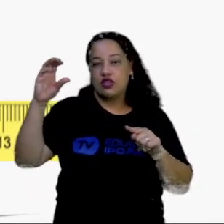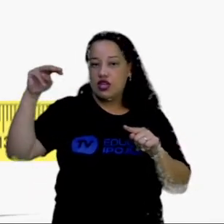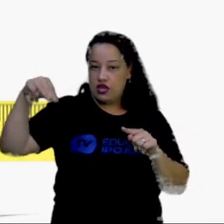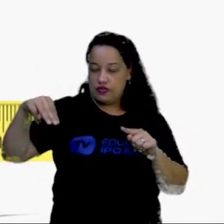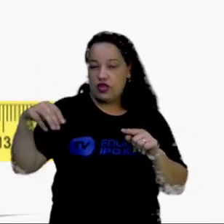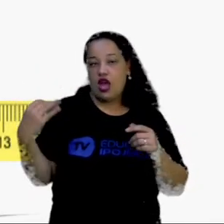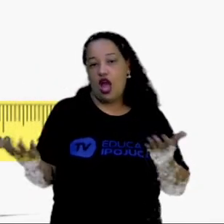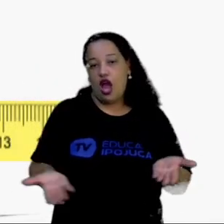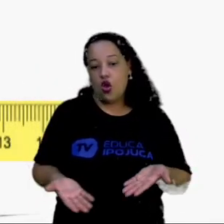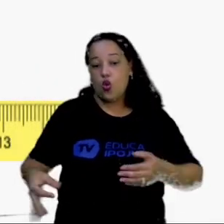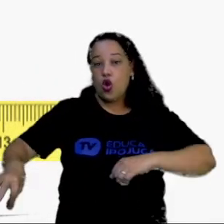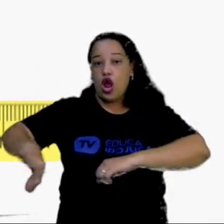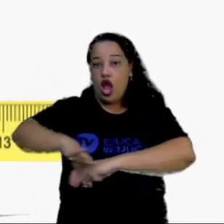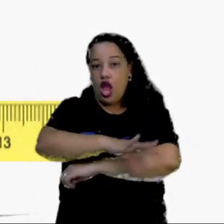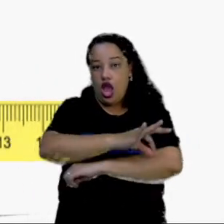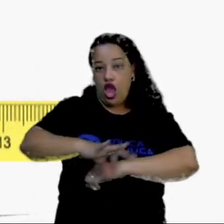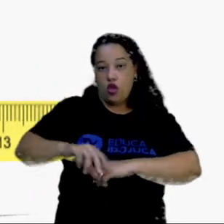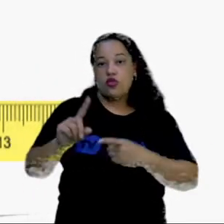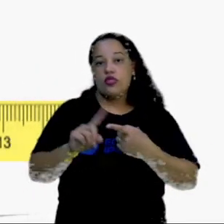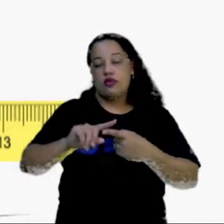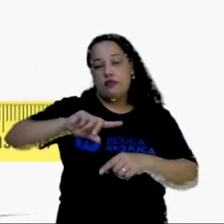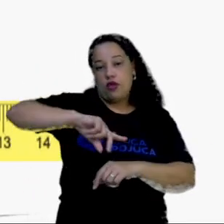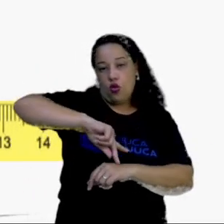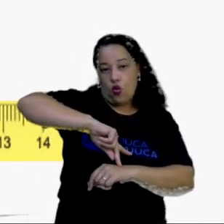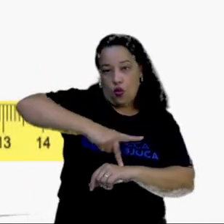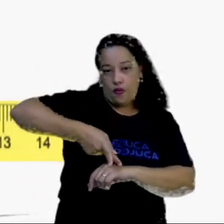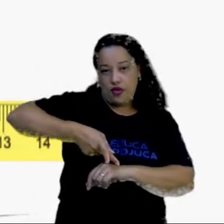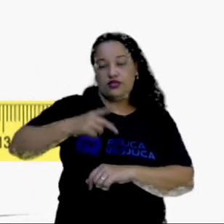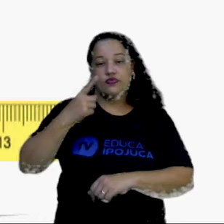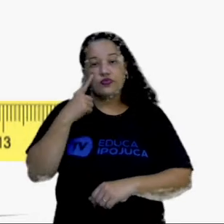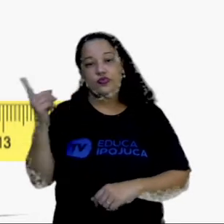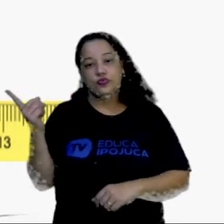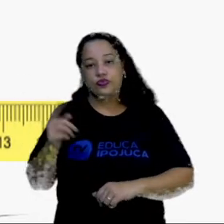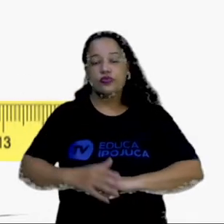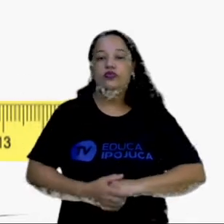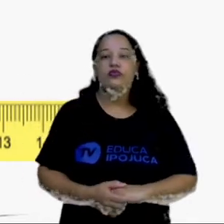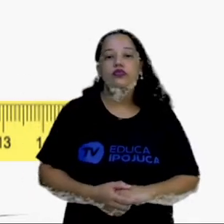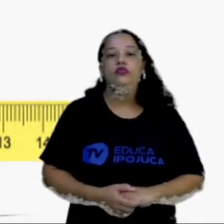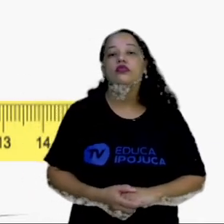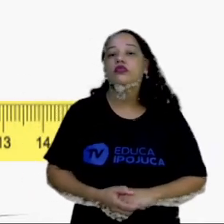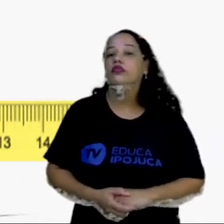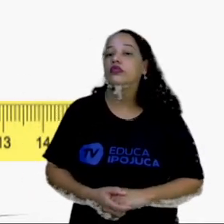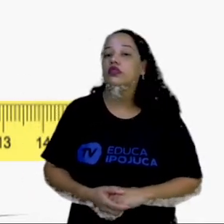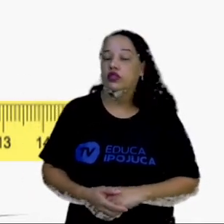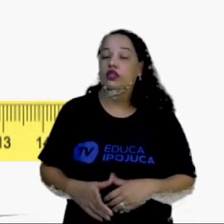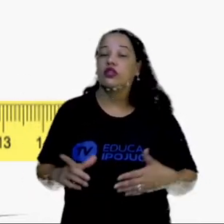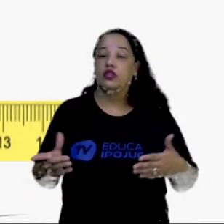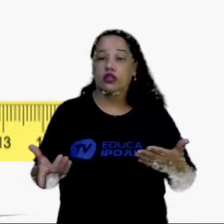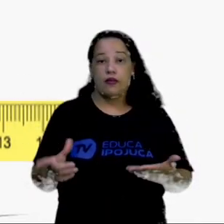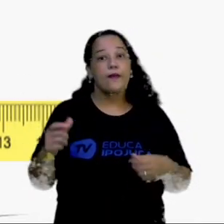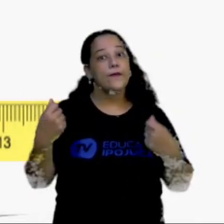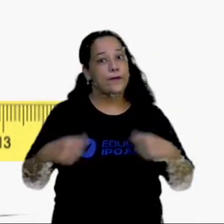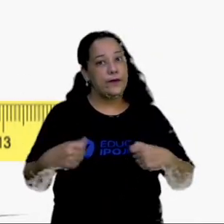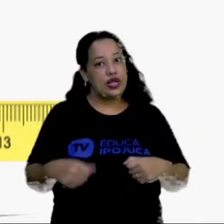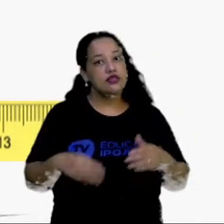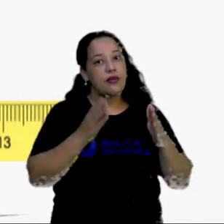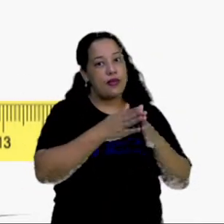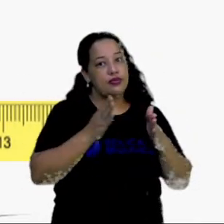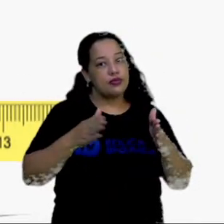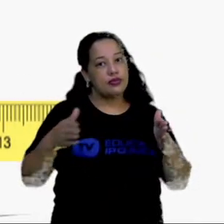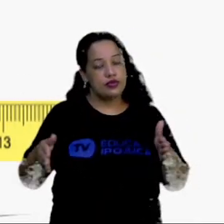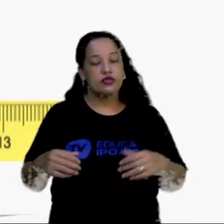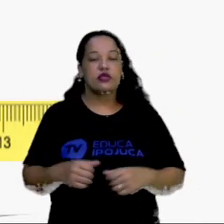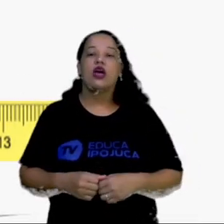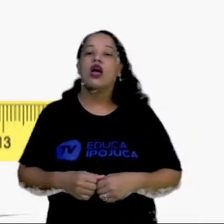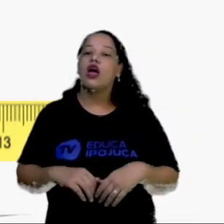e o compasso. Então, vamos seguir uma sequência de comandos, ok? Chamamos